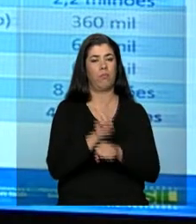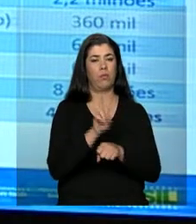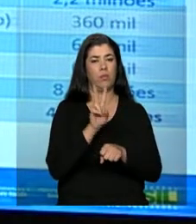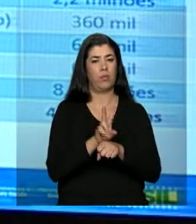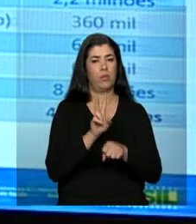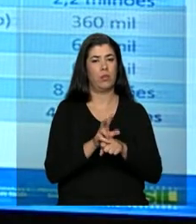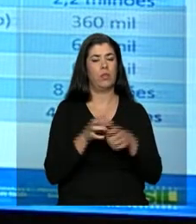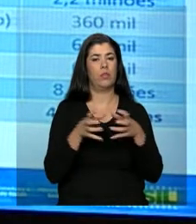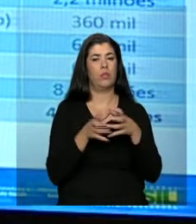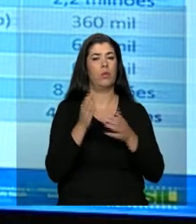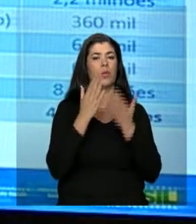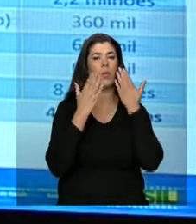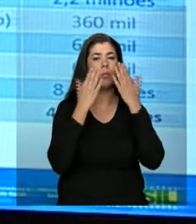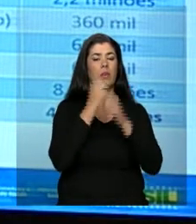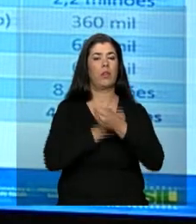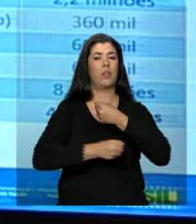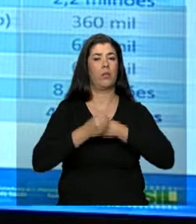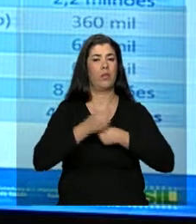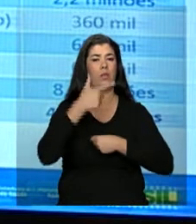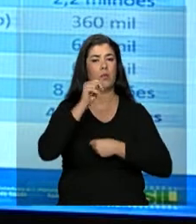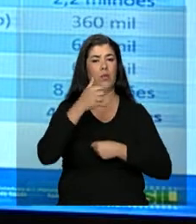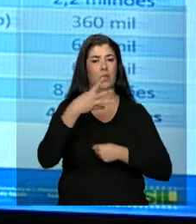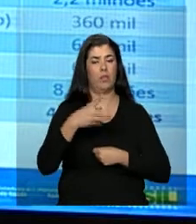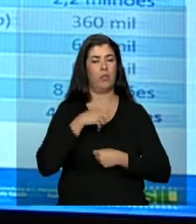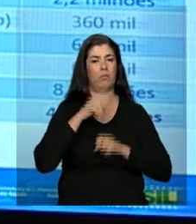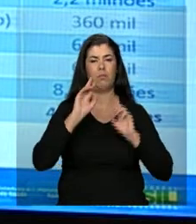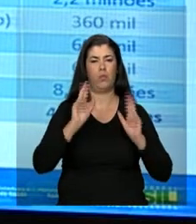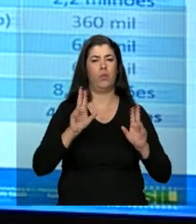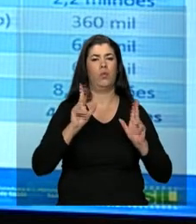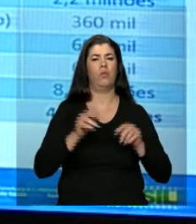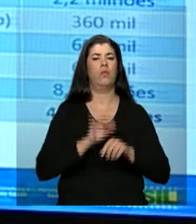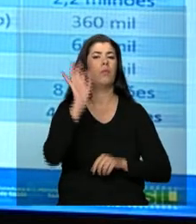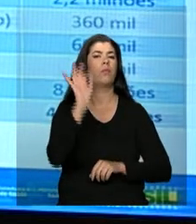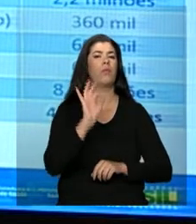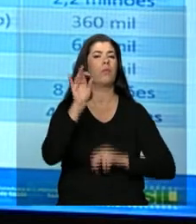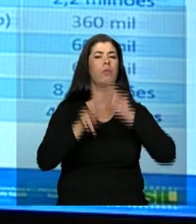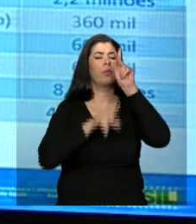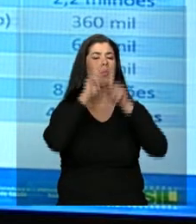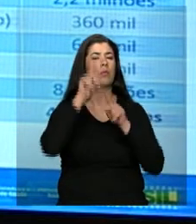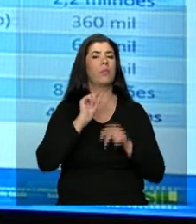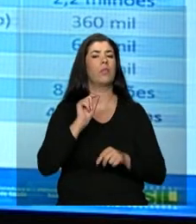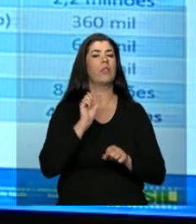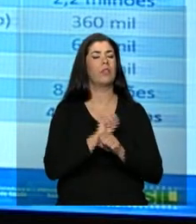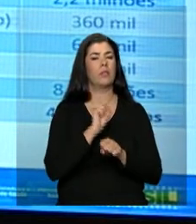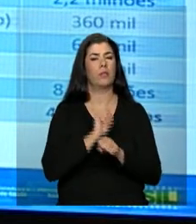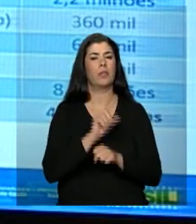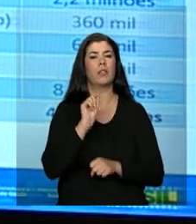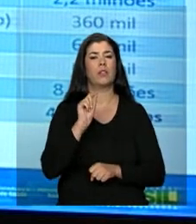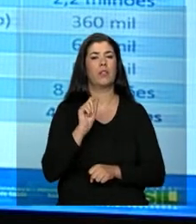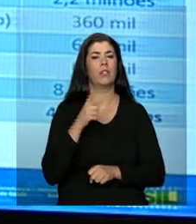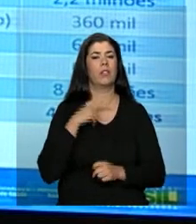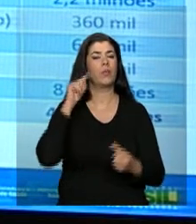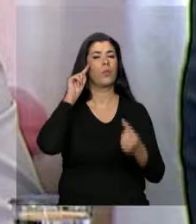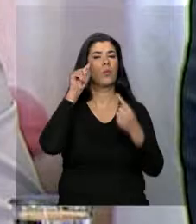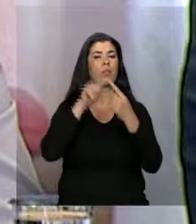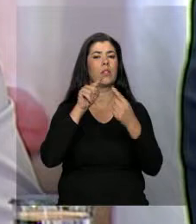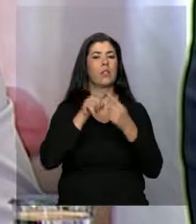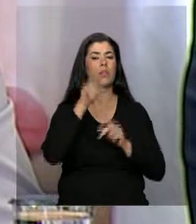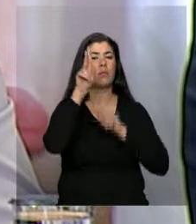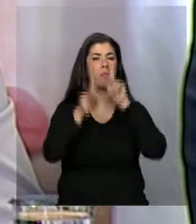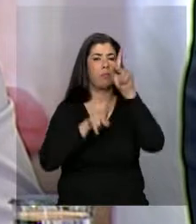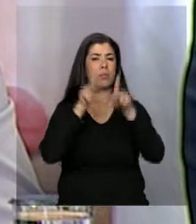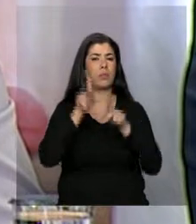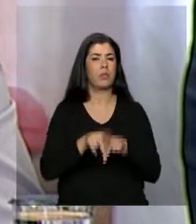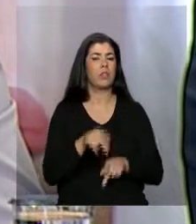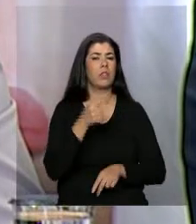o mesmo grupo de 2014, não há nenhuma diferença de estimativa populacional, onde esperamos, né, atingir a população